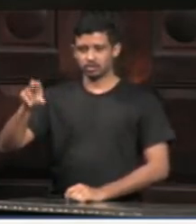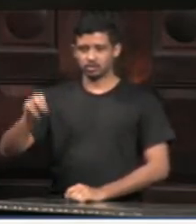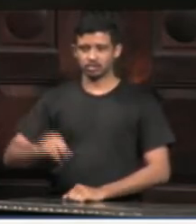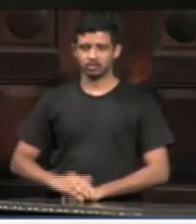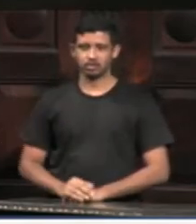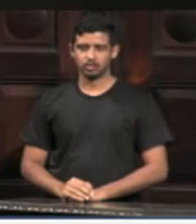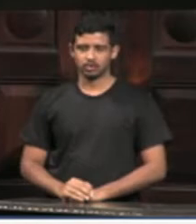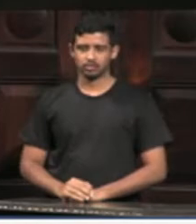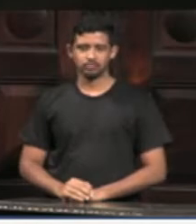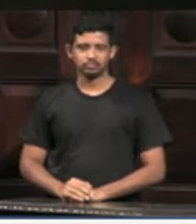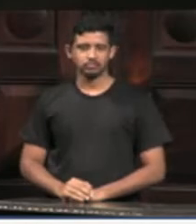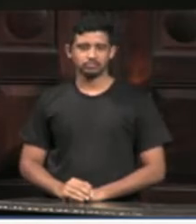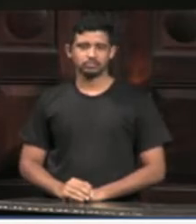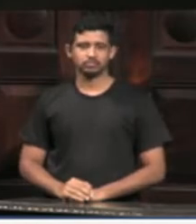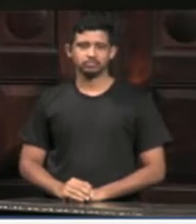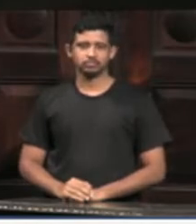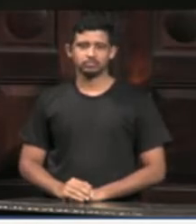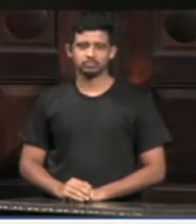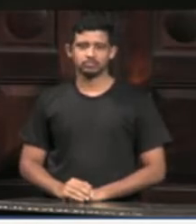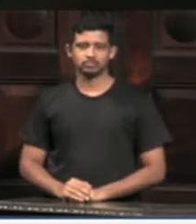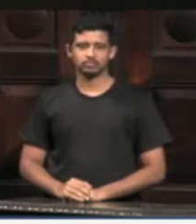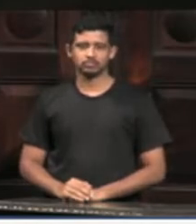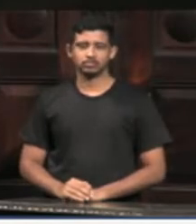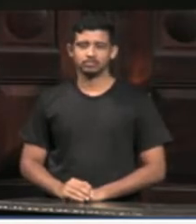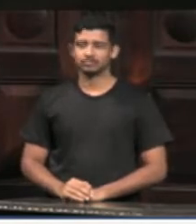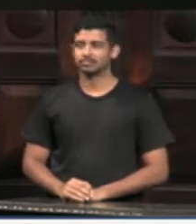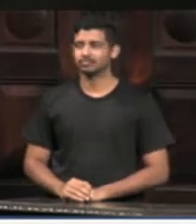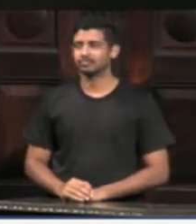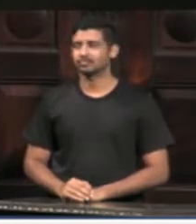há nenhuma possibilidade de que o PSC